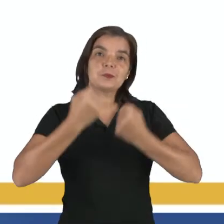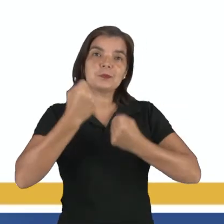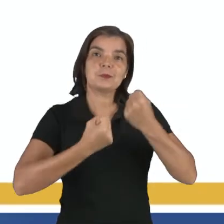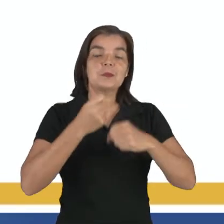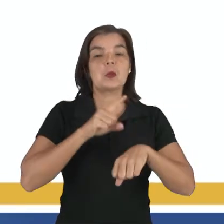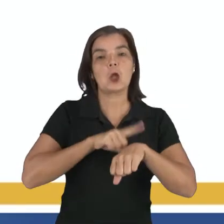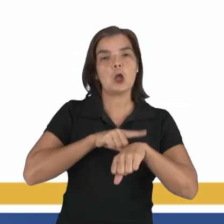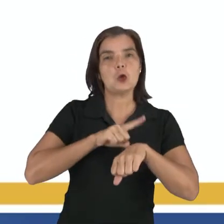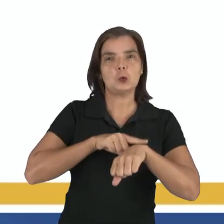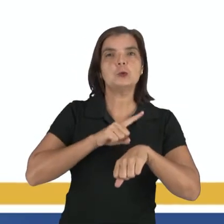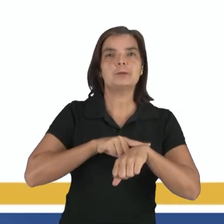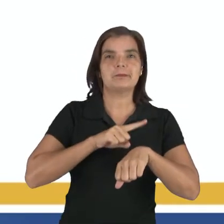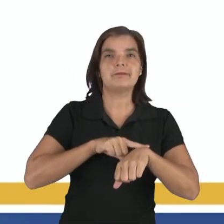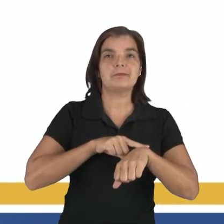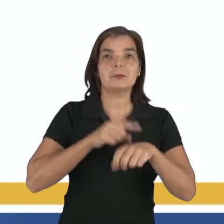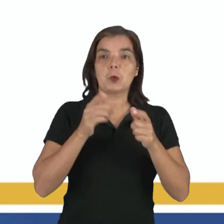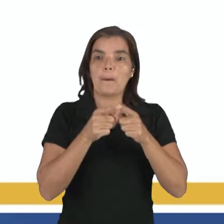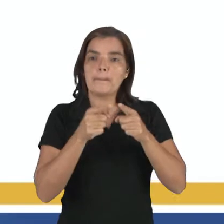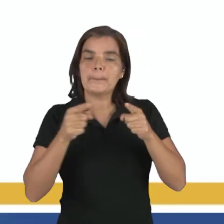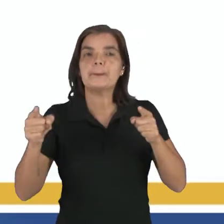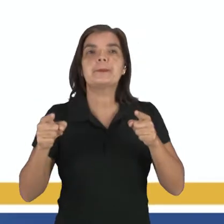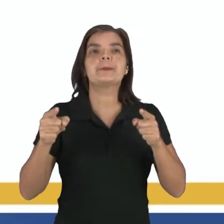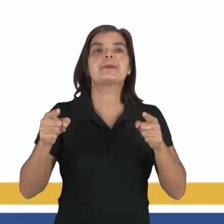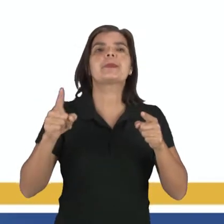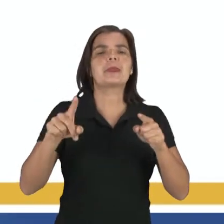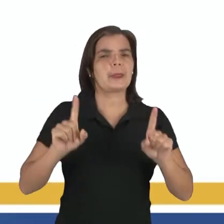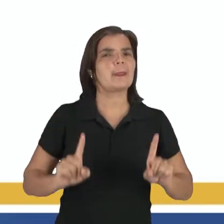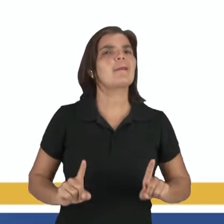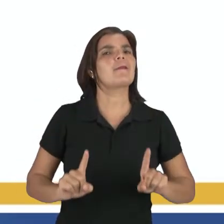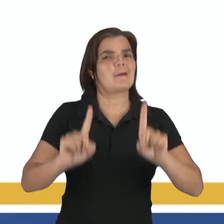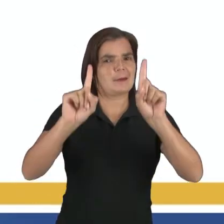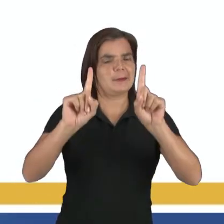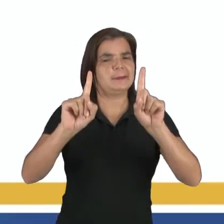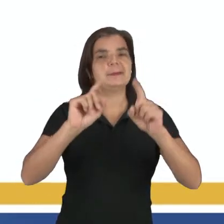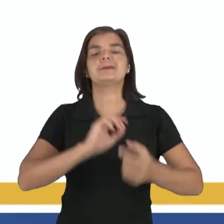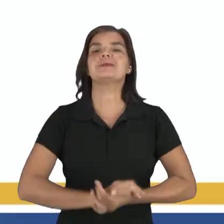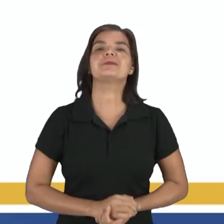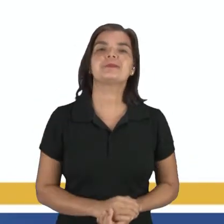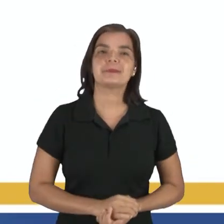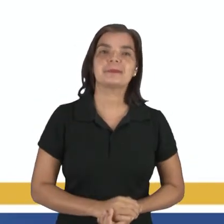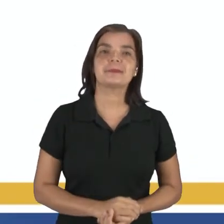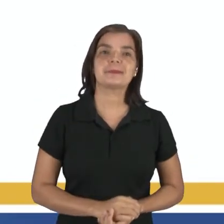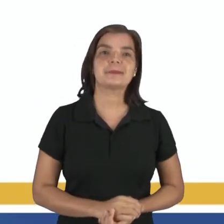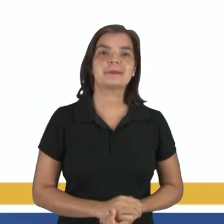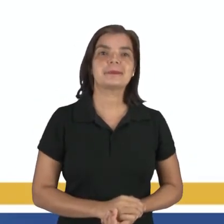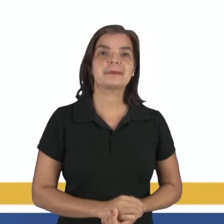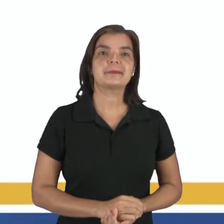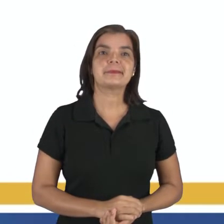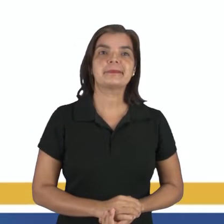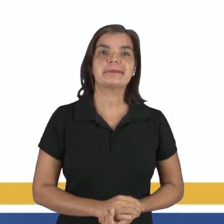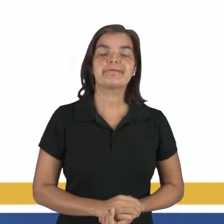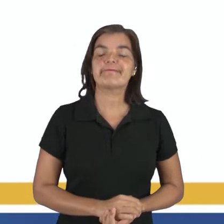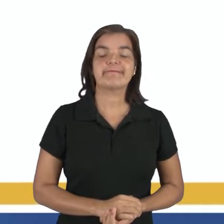de um automóvel e o tempo gasto no percurso são grandezas diretamente proporcionais